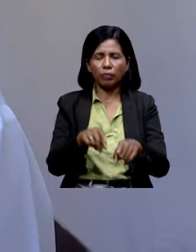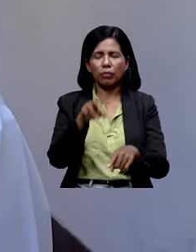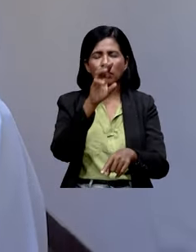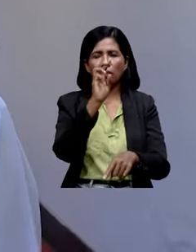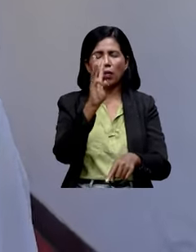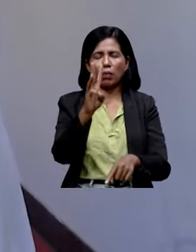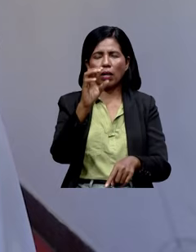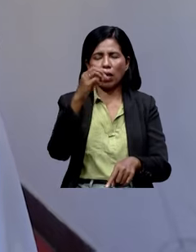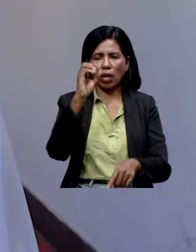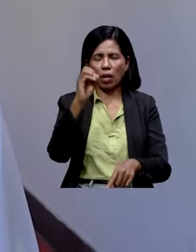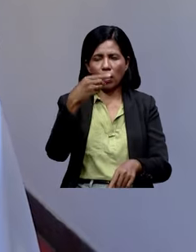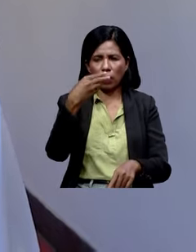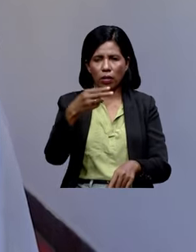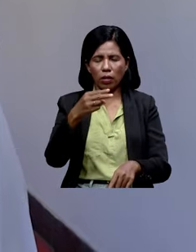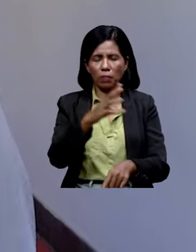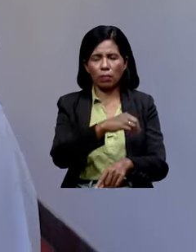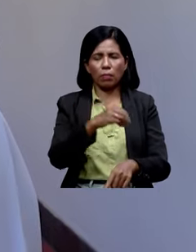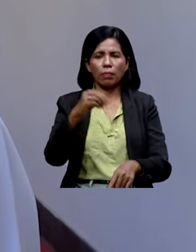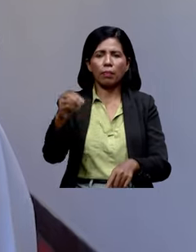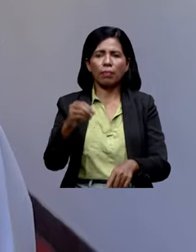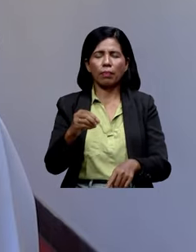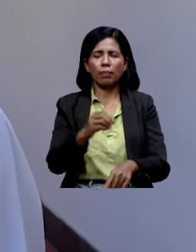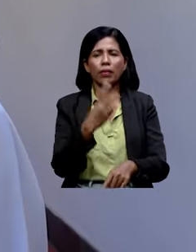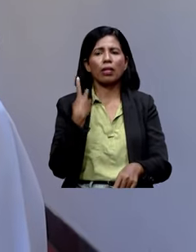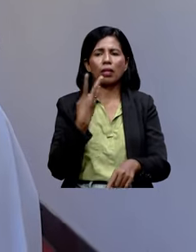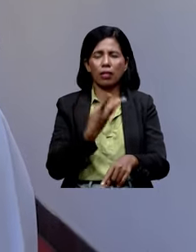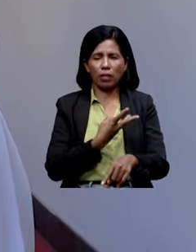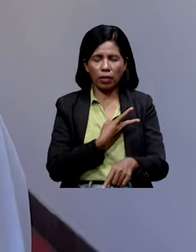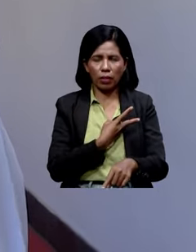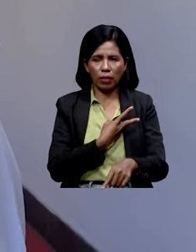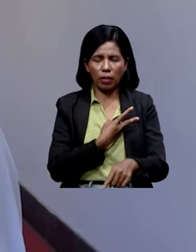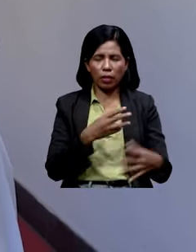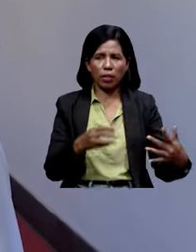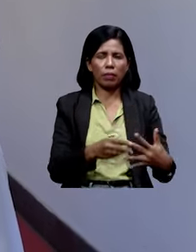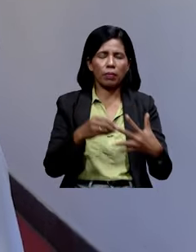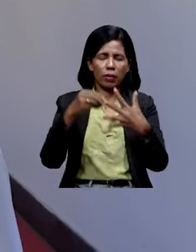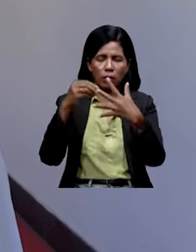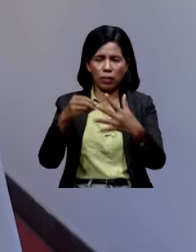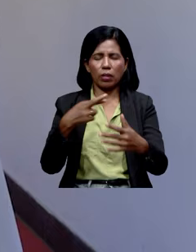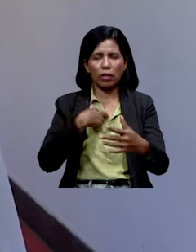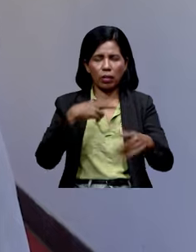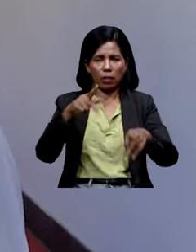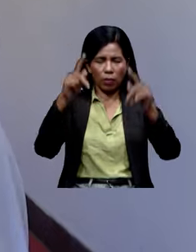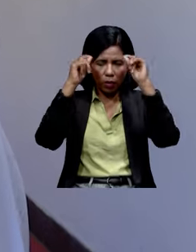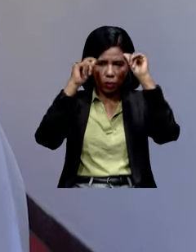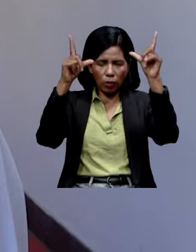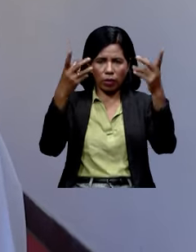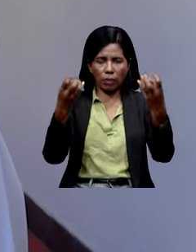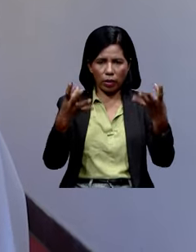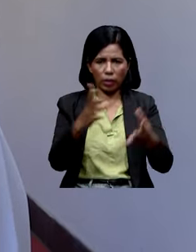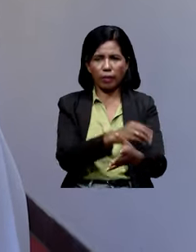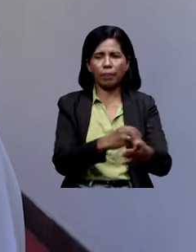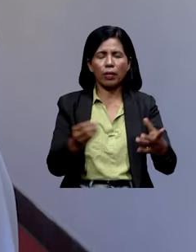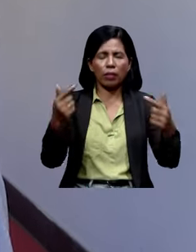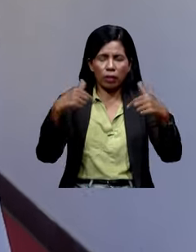WHO, World Food Program, e tania especialista rasa que tem um romance, na